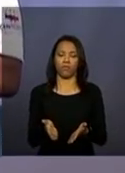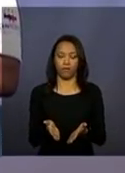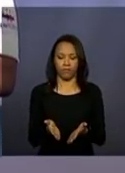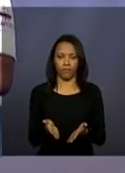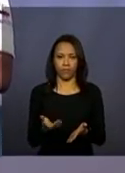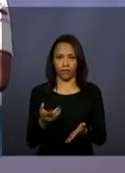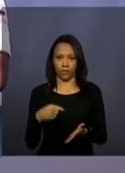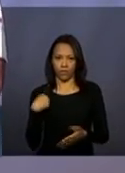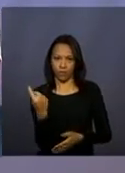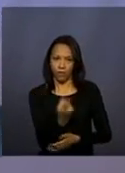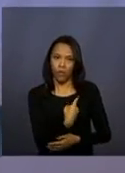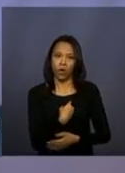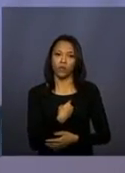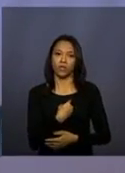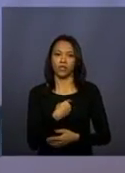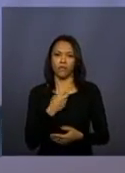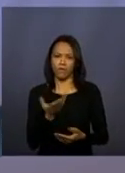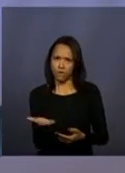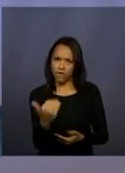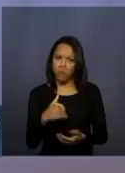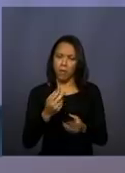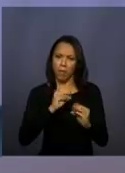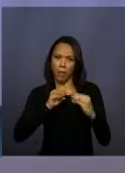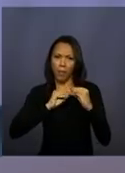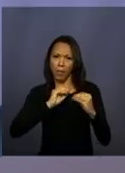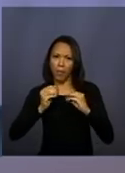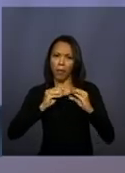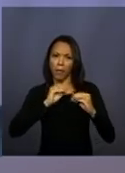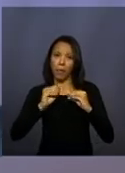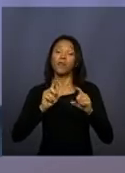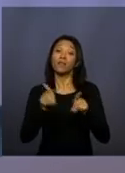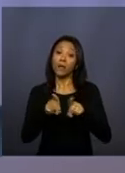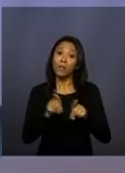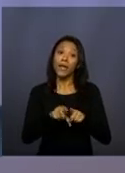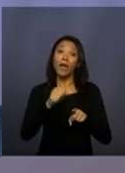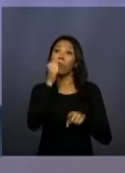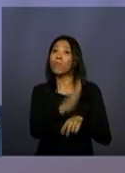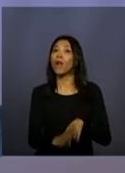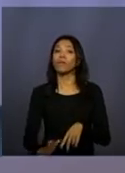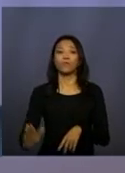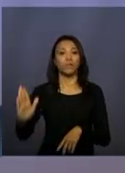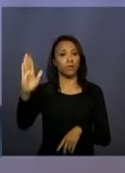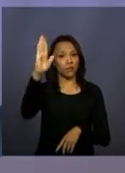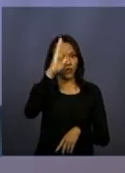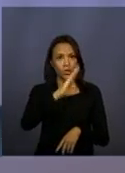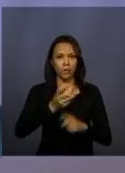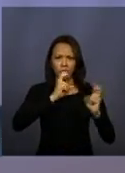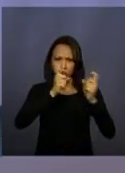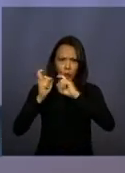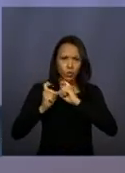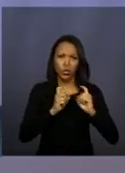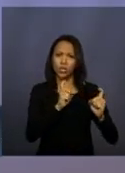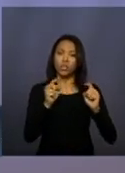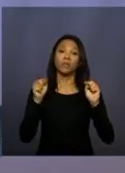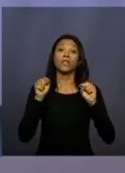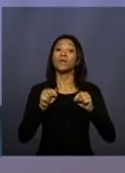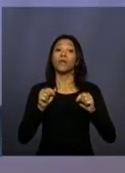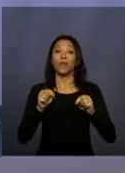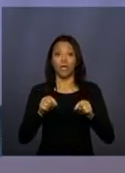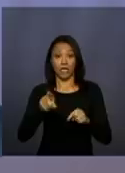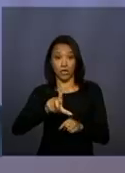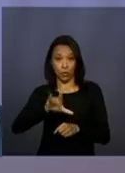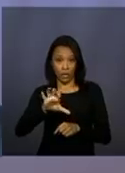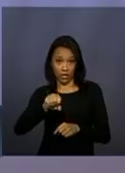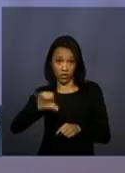tudo isso que nós viemos discutir, e a nível nacional é importante para nós entendermos que a reciclagem